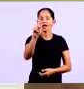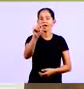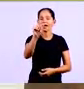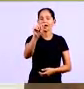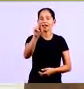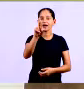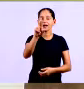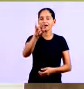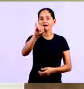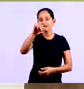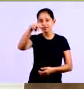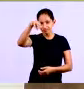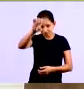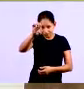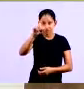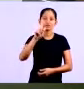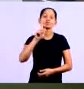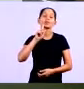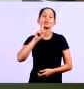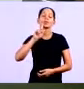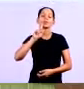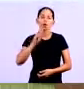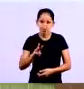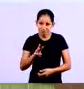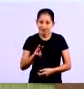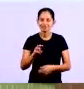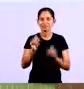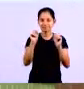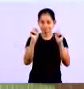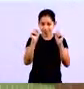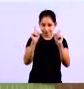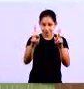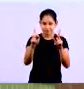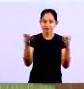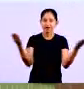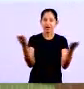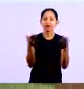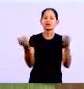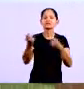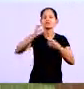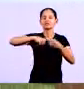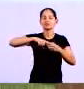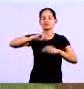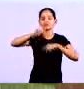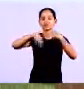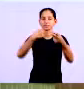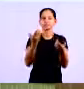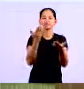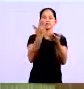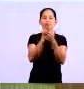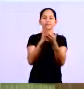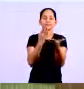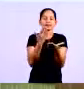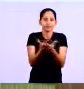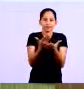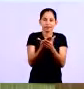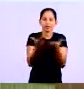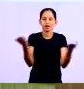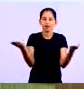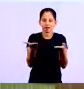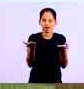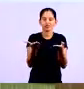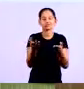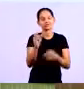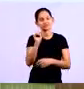de Guajará, desculpa, Karine. Ah, beleza. Ok? Vamos lá para fazer as atividades e a gente volta aqui e a gente termina a aula e